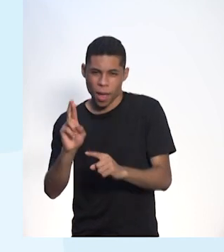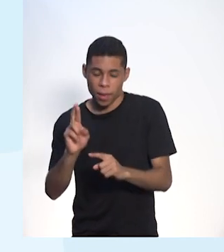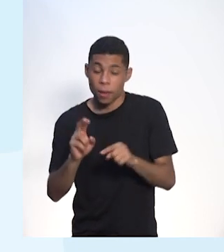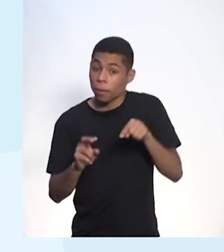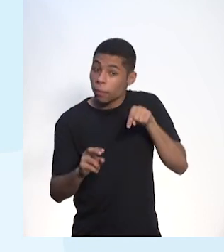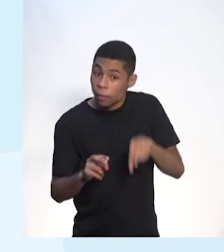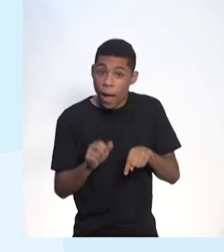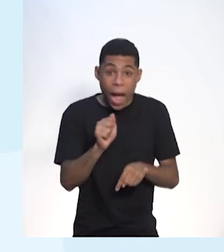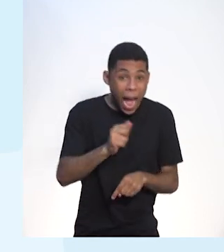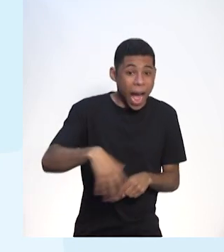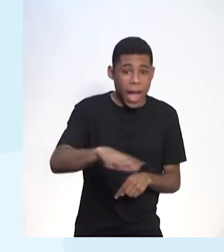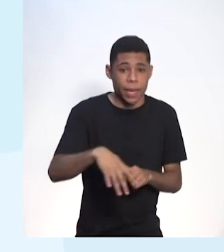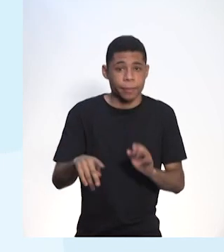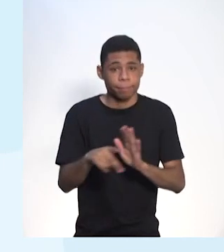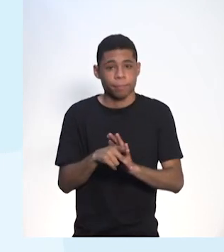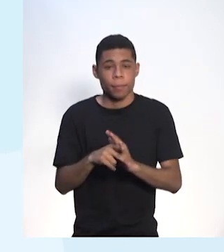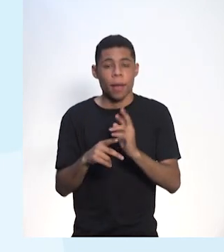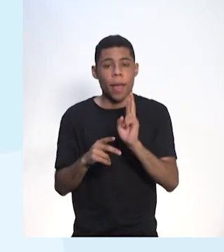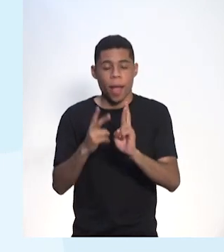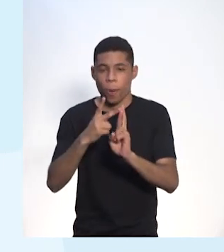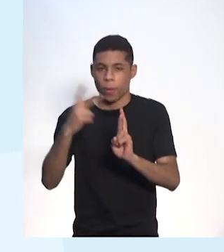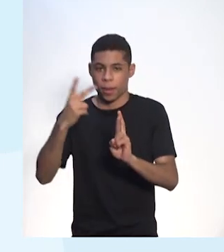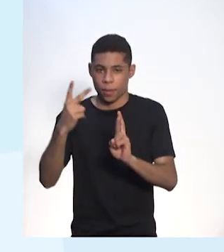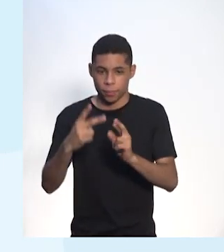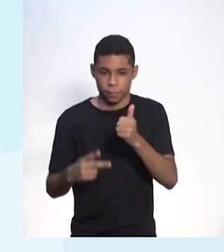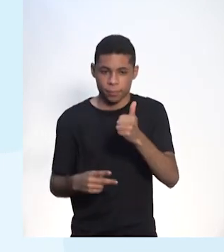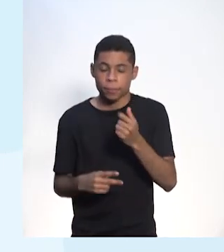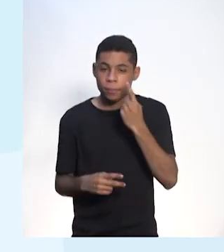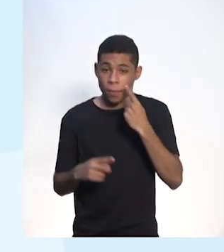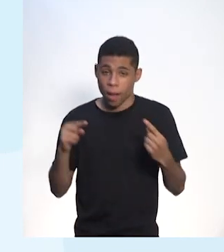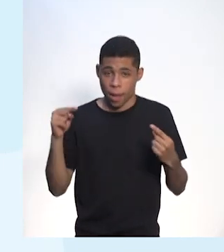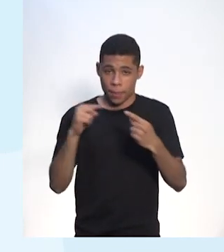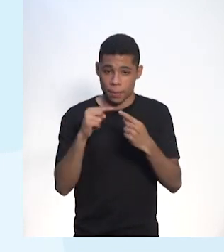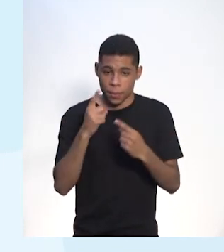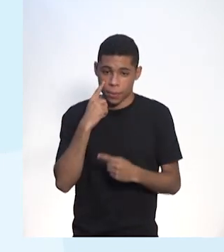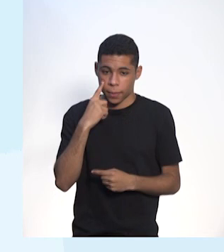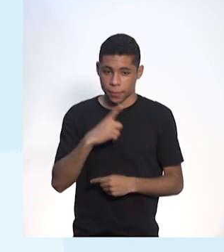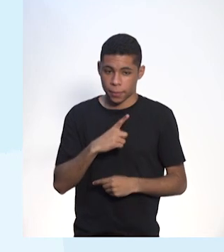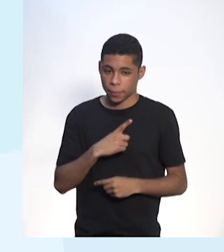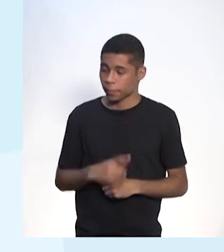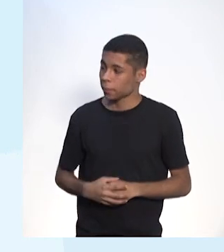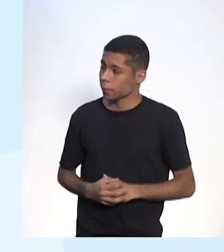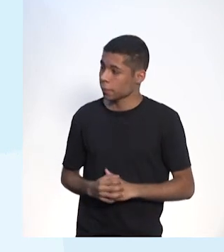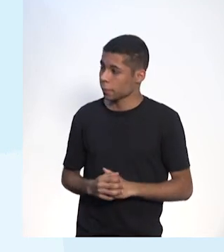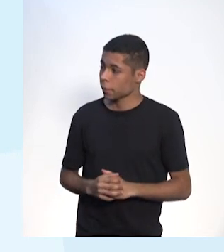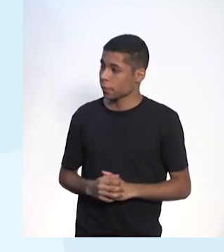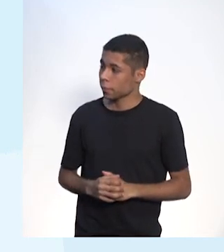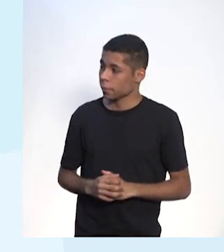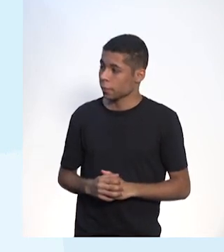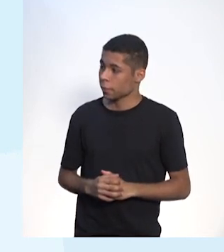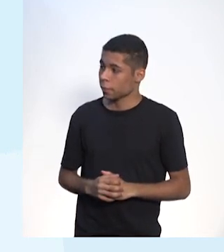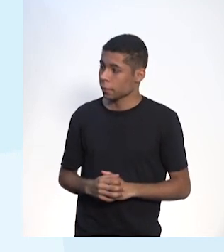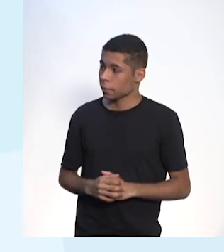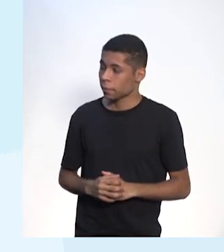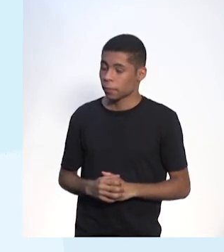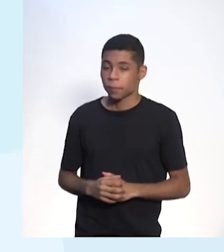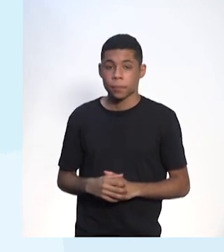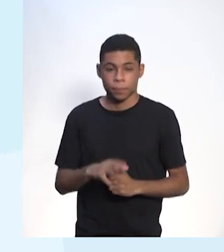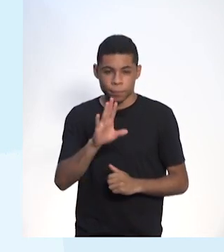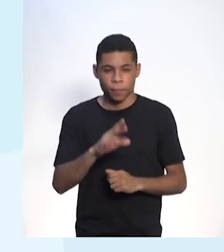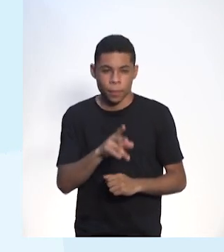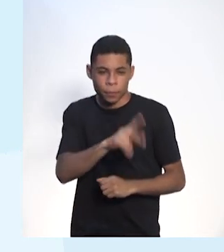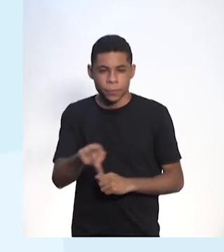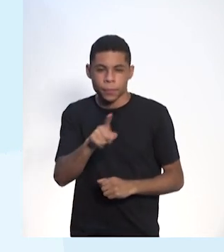quadrado. E aí, aplicando aí essa fórmula, o que eu tenho? Ó, uma professora quer fazer um círculo de EVA